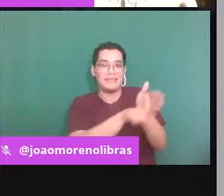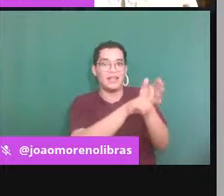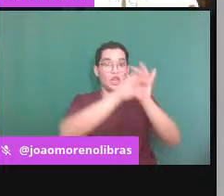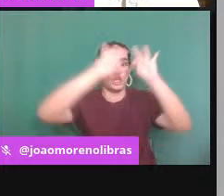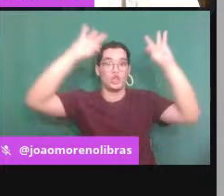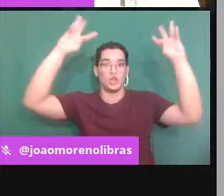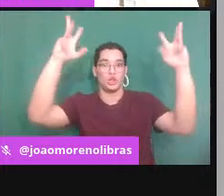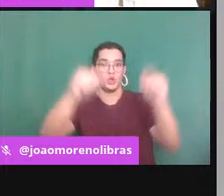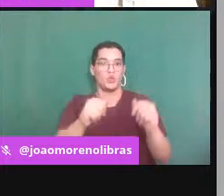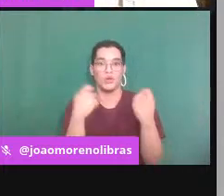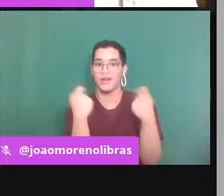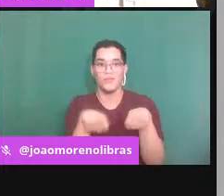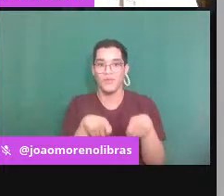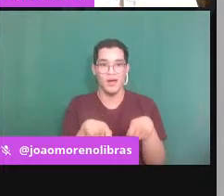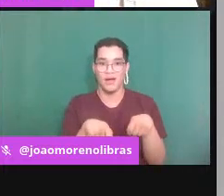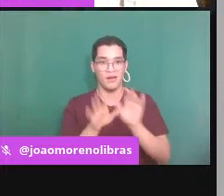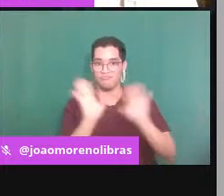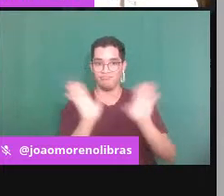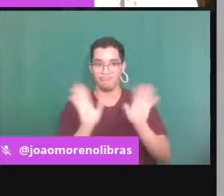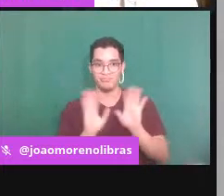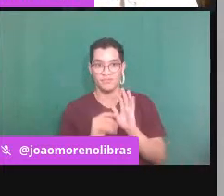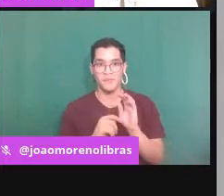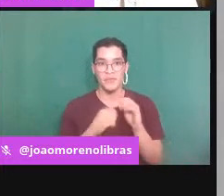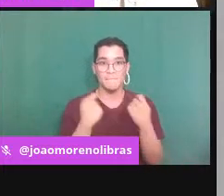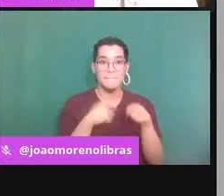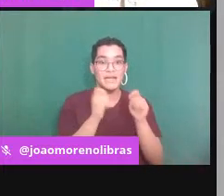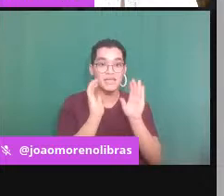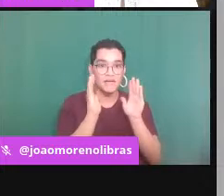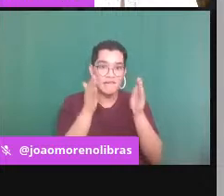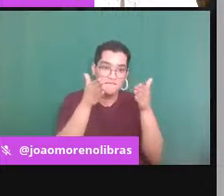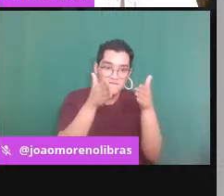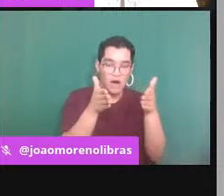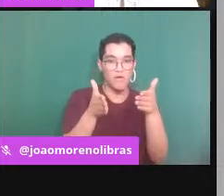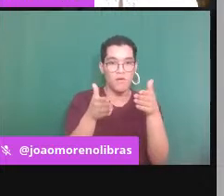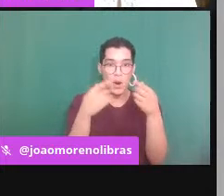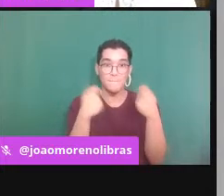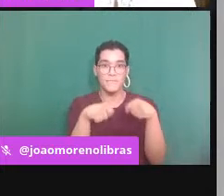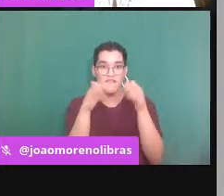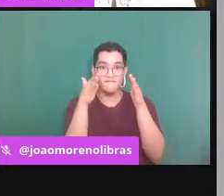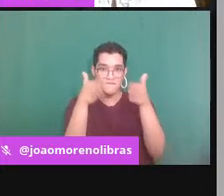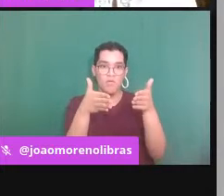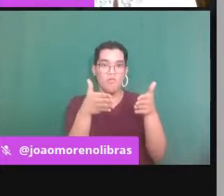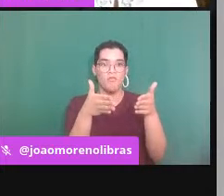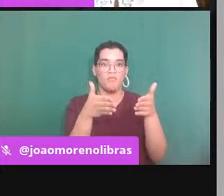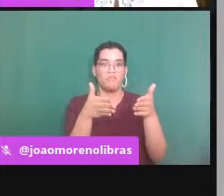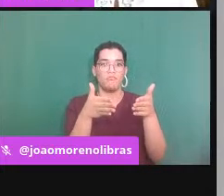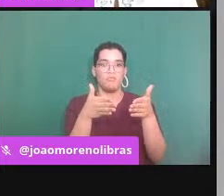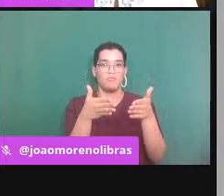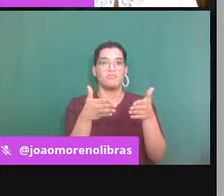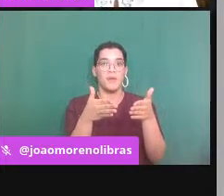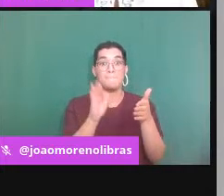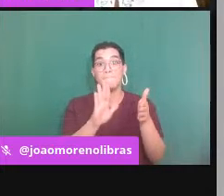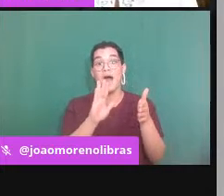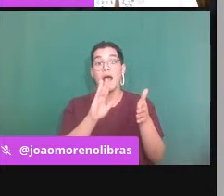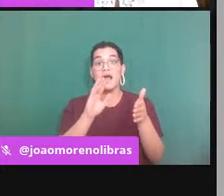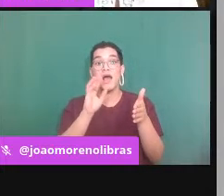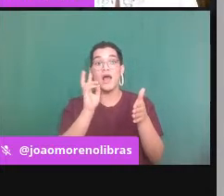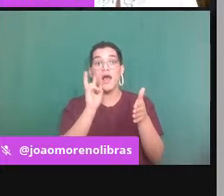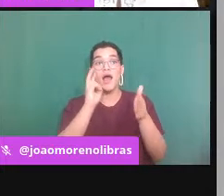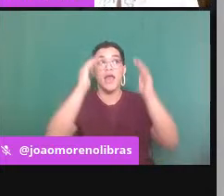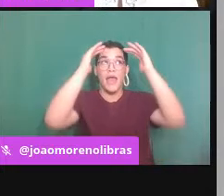redação, de leitura, se nós não pensarmos tudo isso dentro desse conjunto maior. Né? E